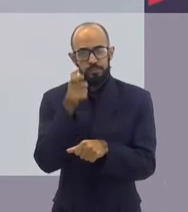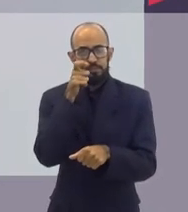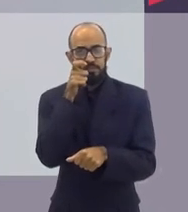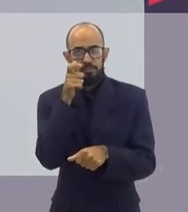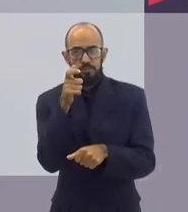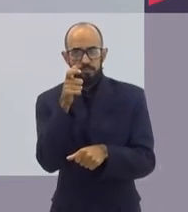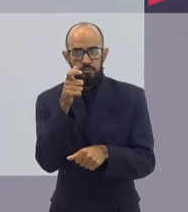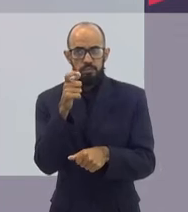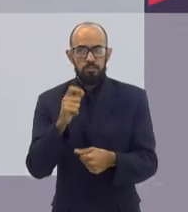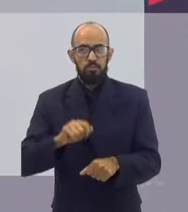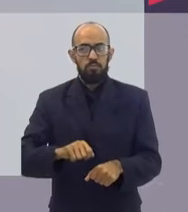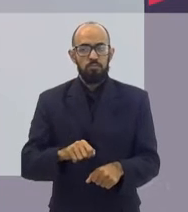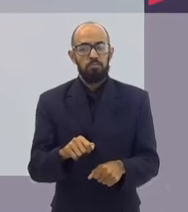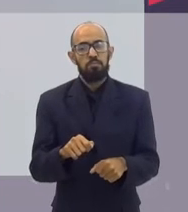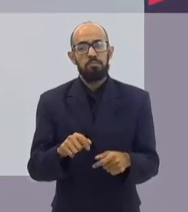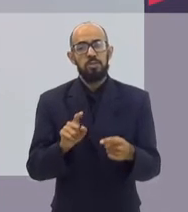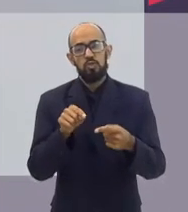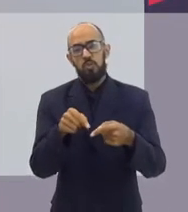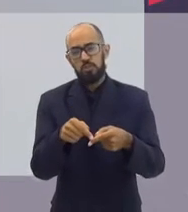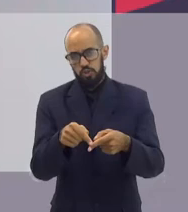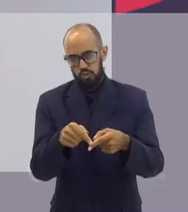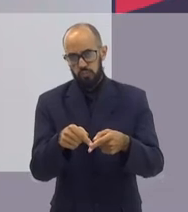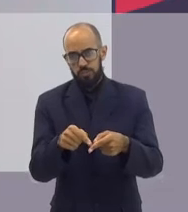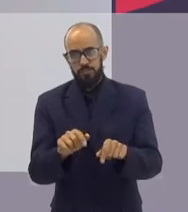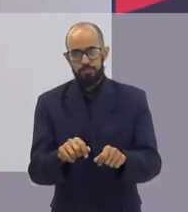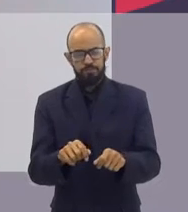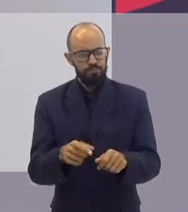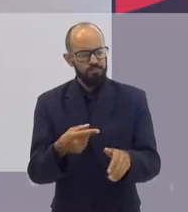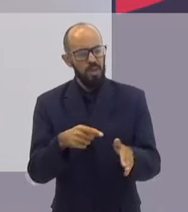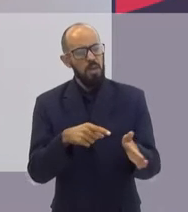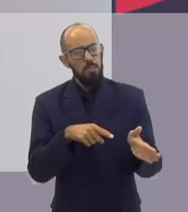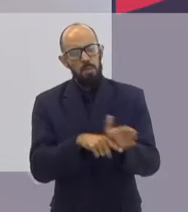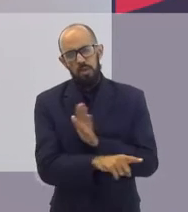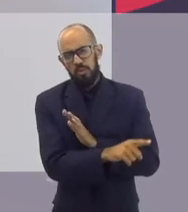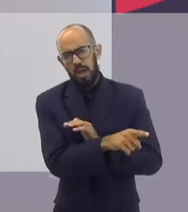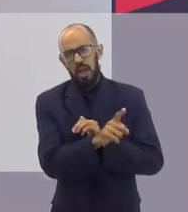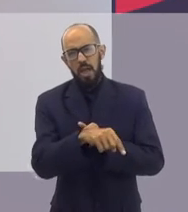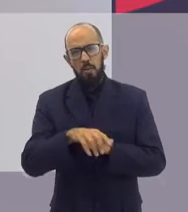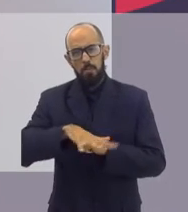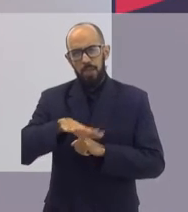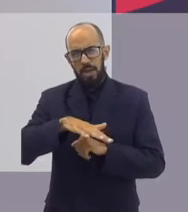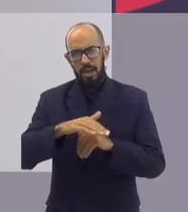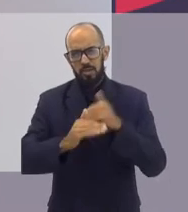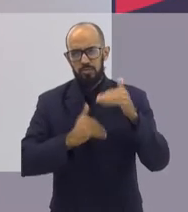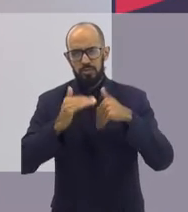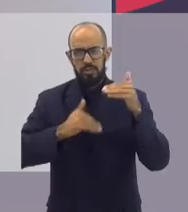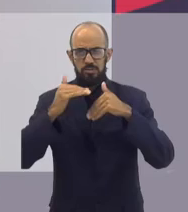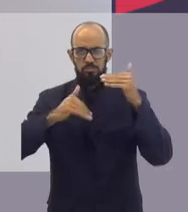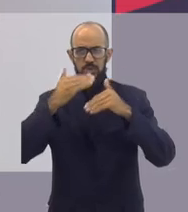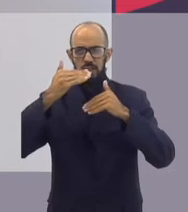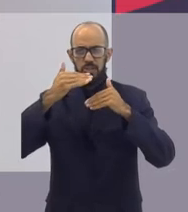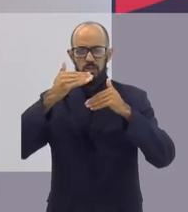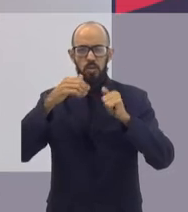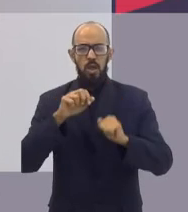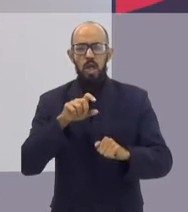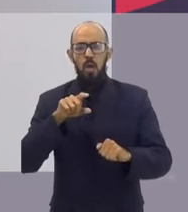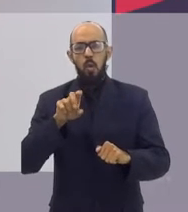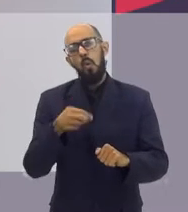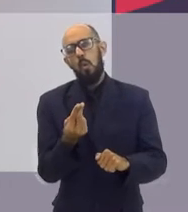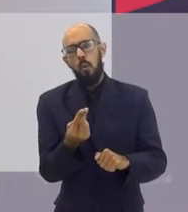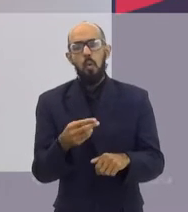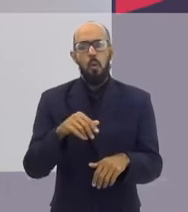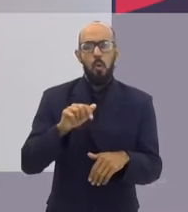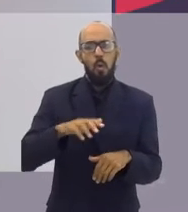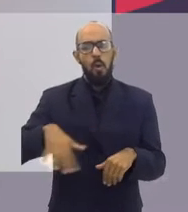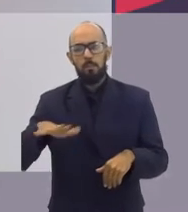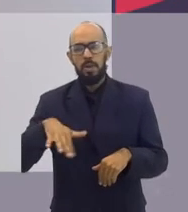muito interessante para esse fim, né? É um mercado em crescimento, é um mercado que se